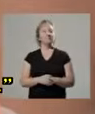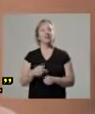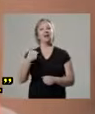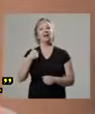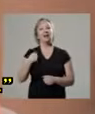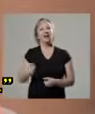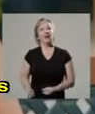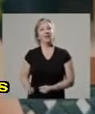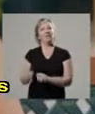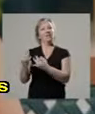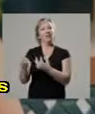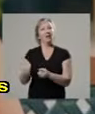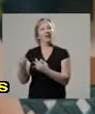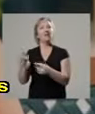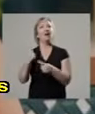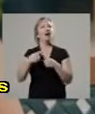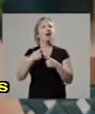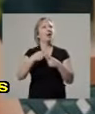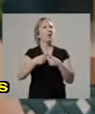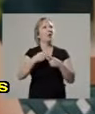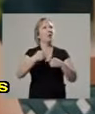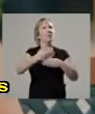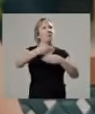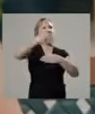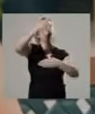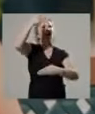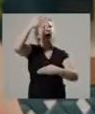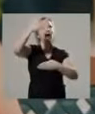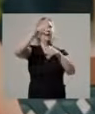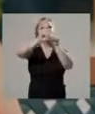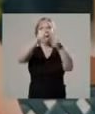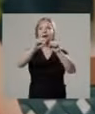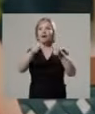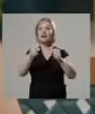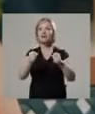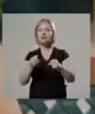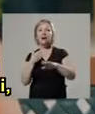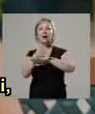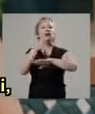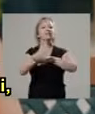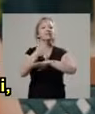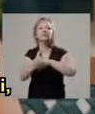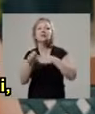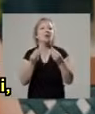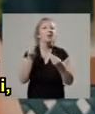eu vou gastar muito, porque como eu vou arrebentar as paredes para eu fazer um acesso,